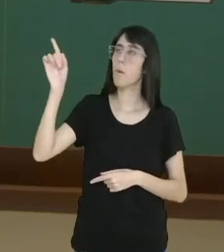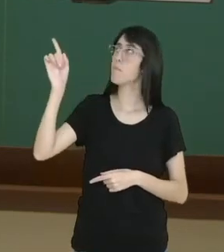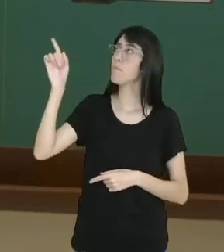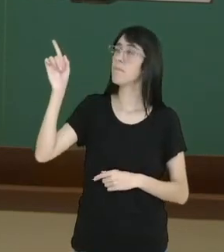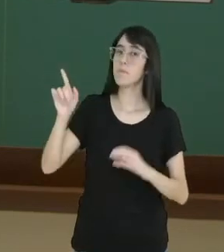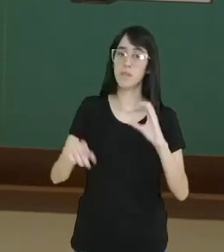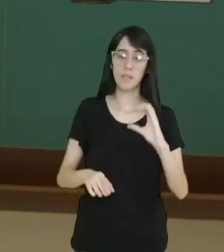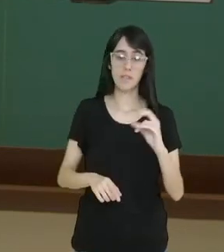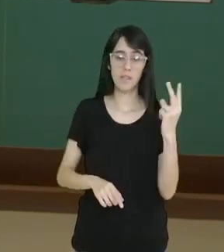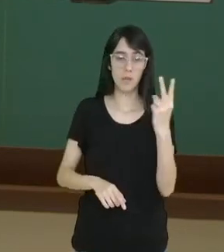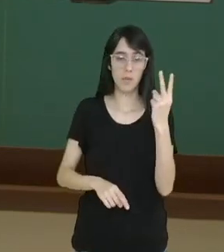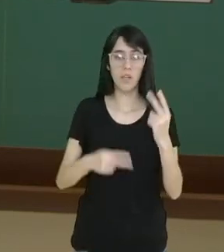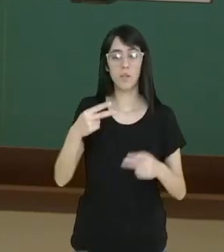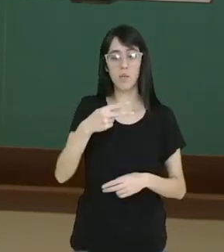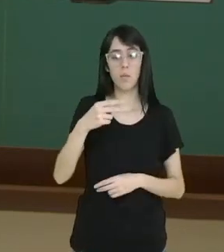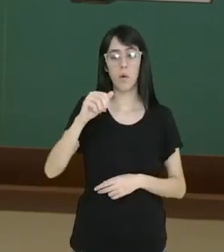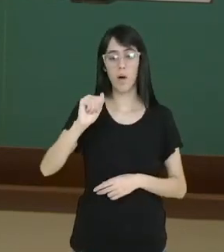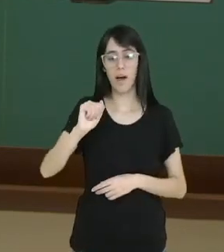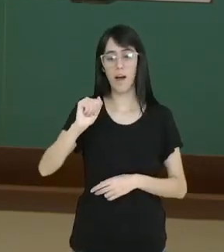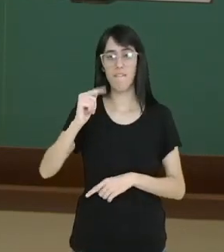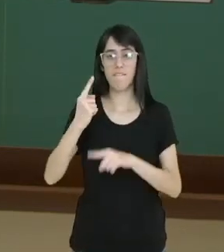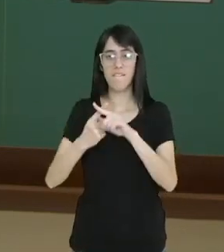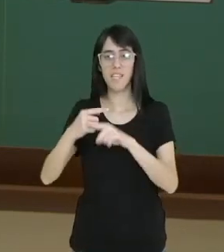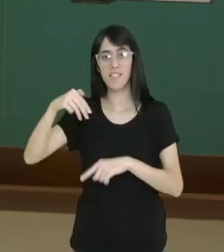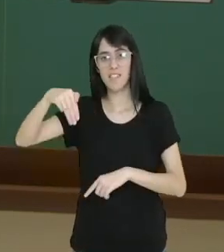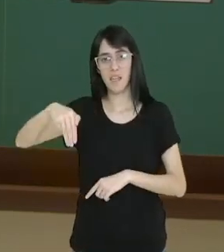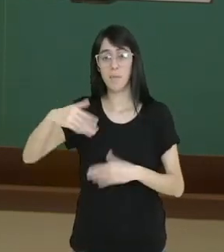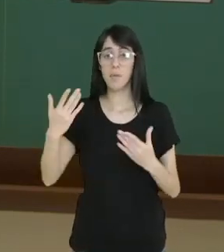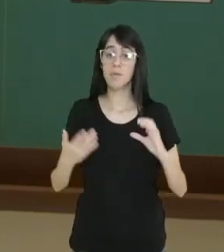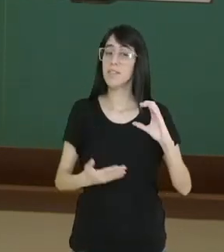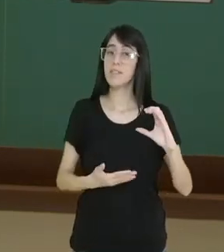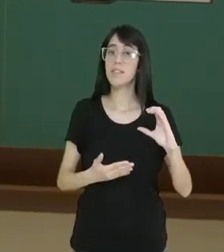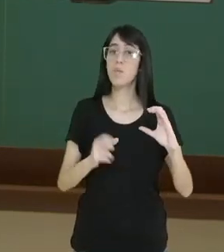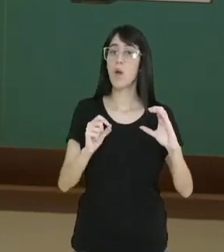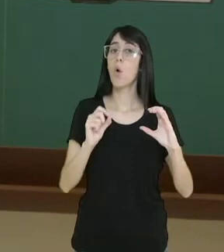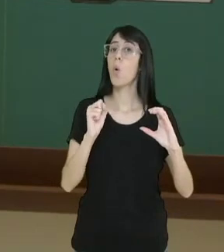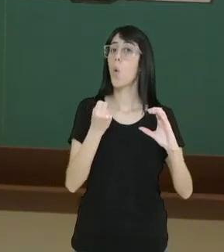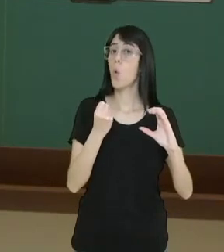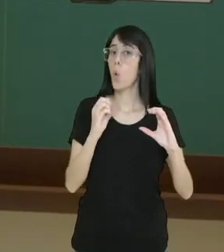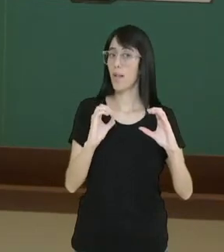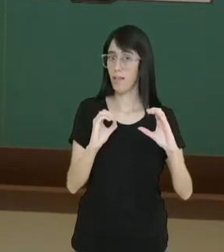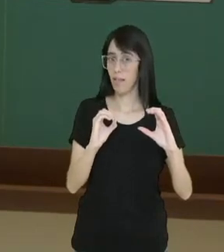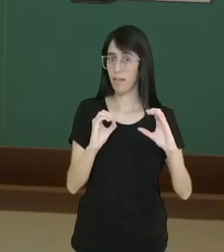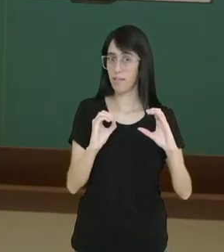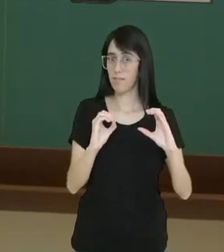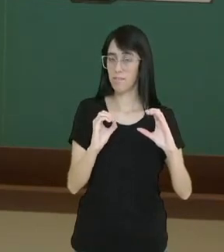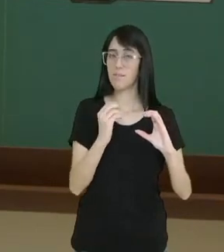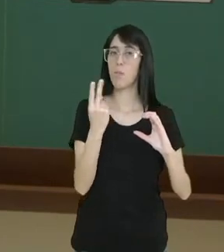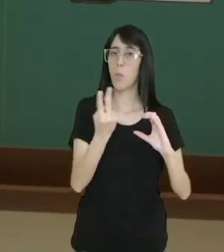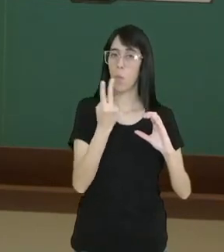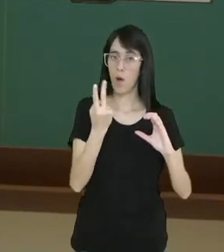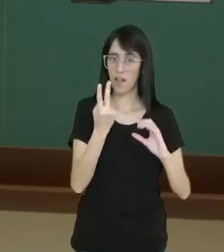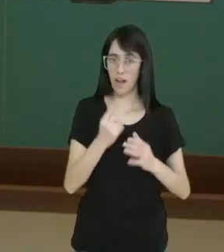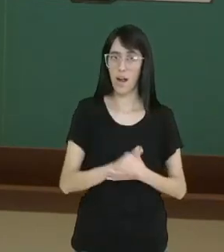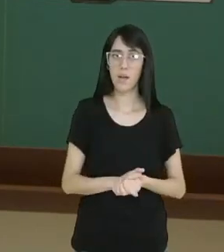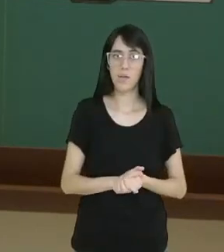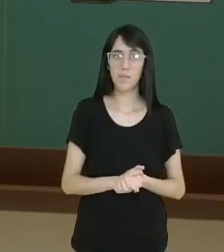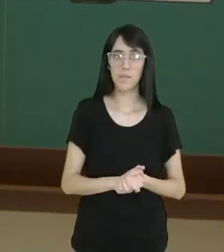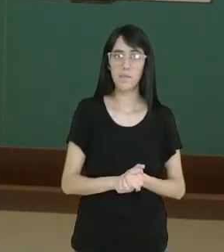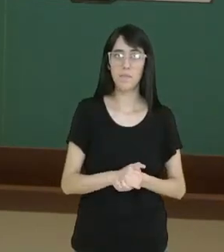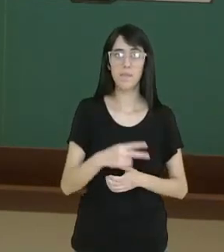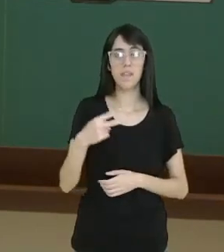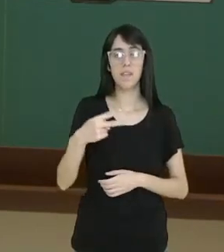C ao quadrado igual a vezes N. Então, esse C, 80 ao quadrado, igual a 100, que é a